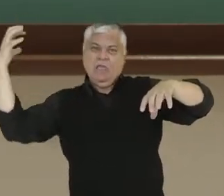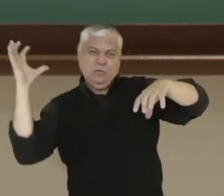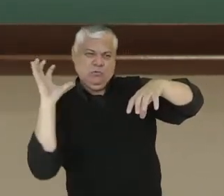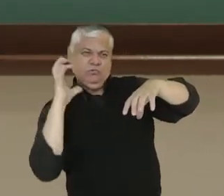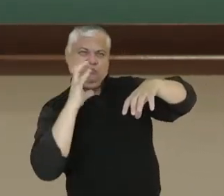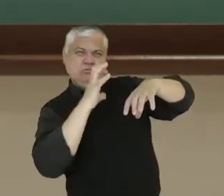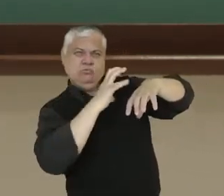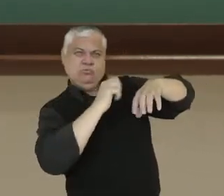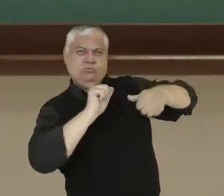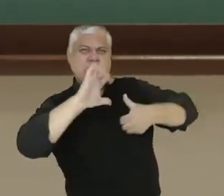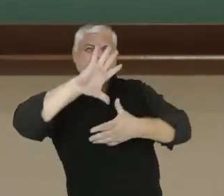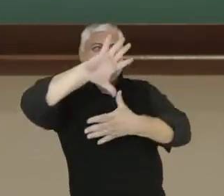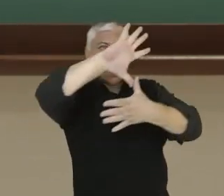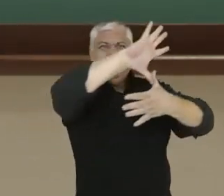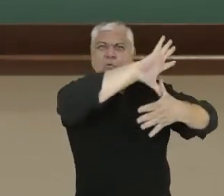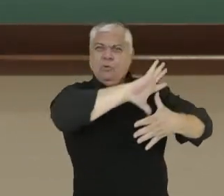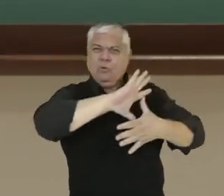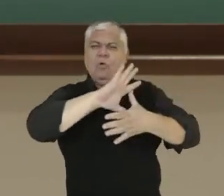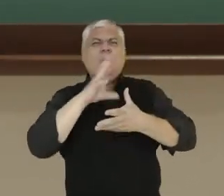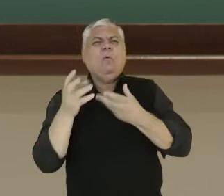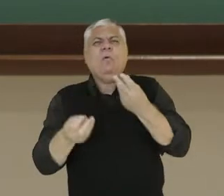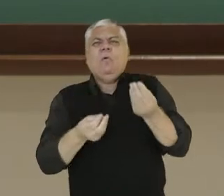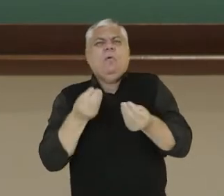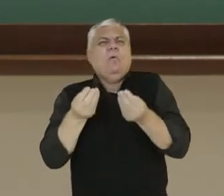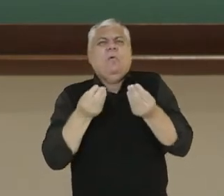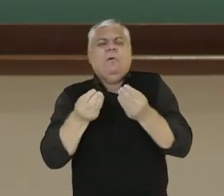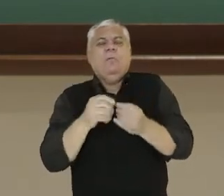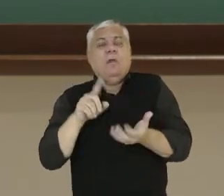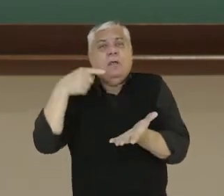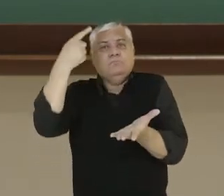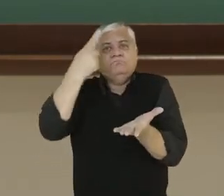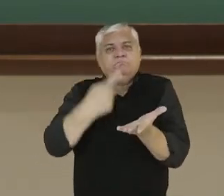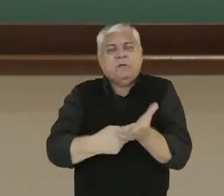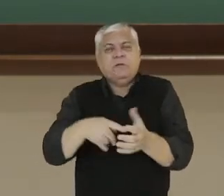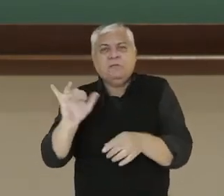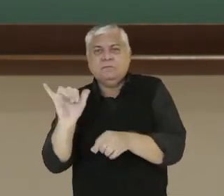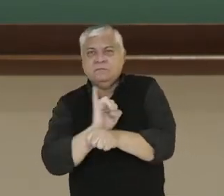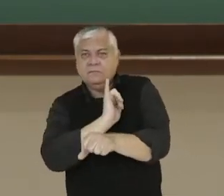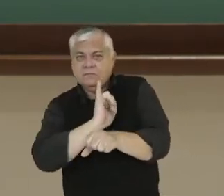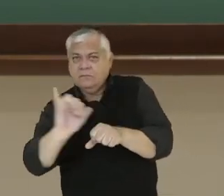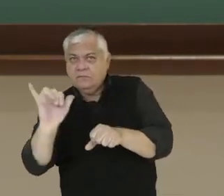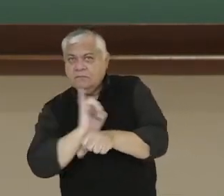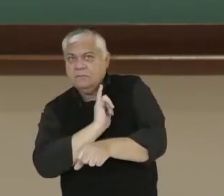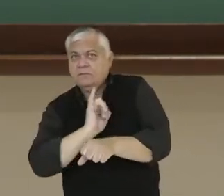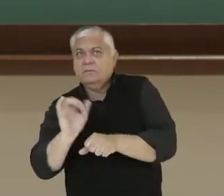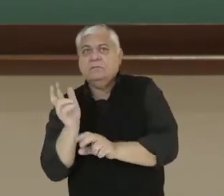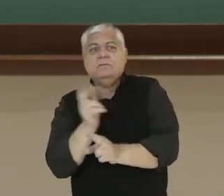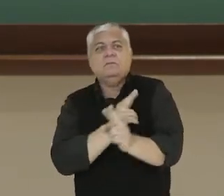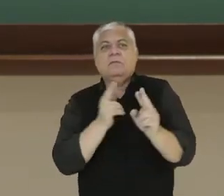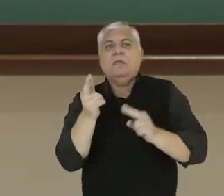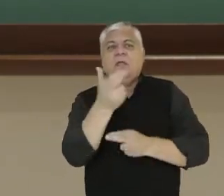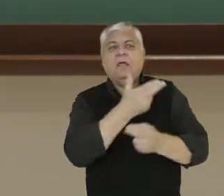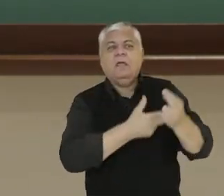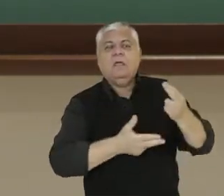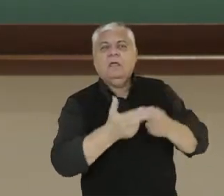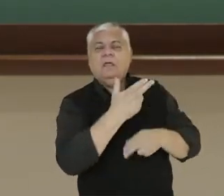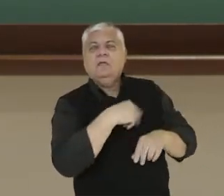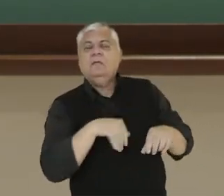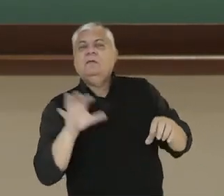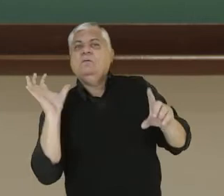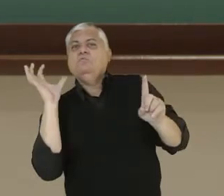países do seu entorno. Então, de que forma ela estabelece estratégias ou relações para